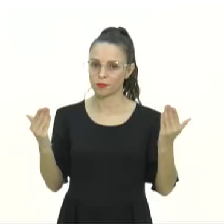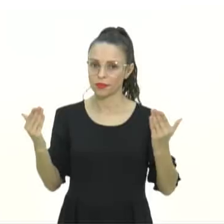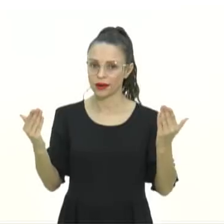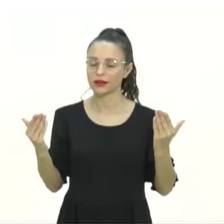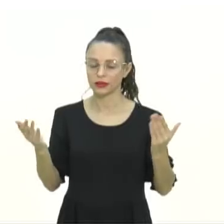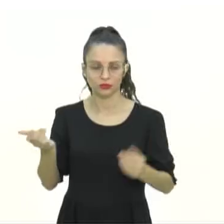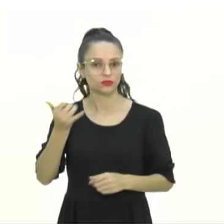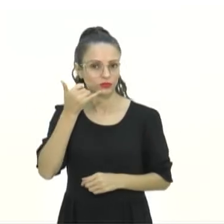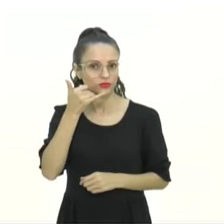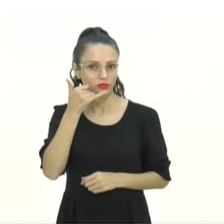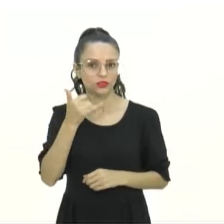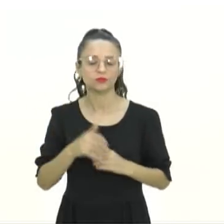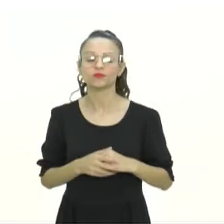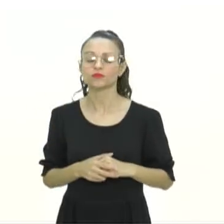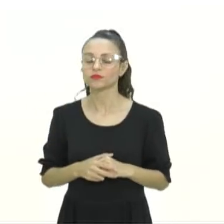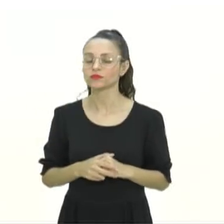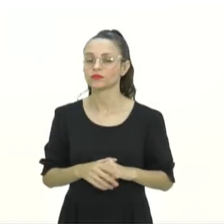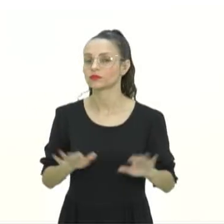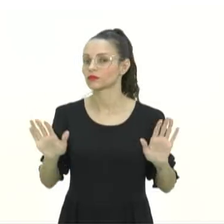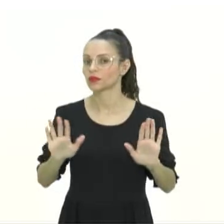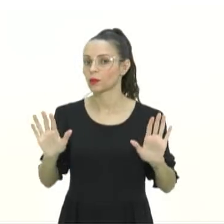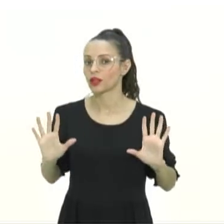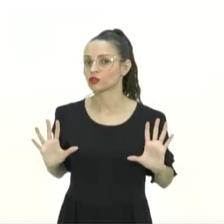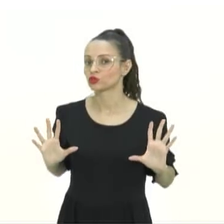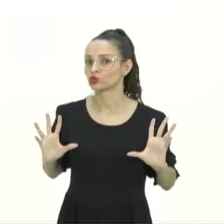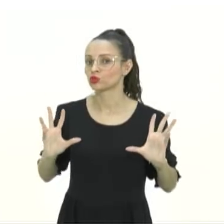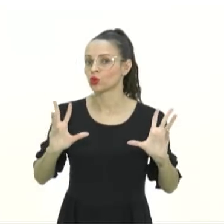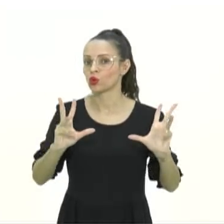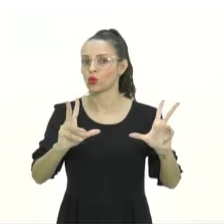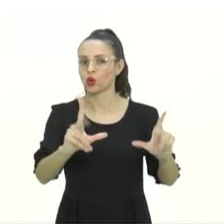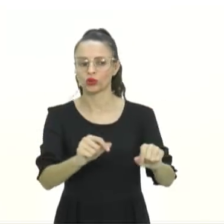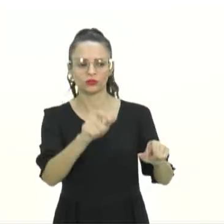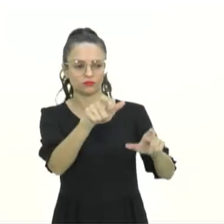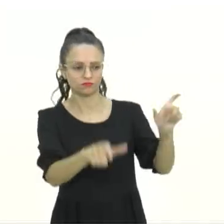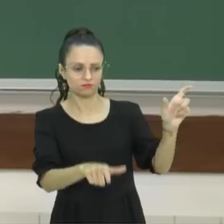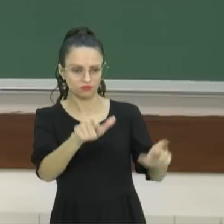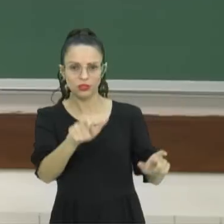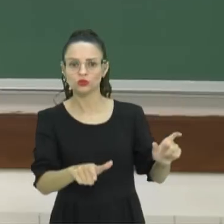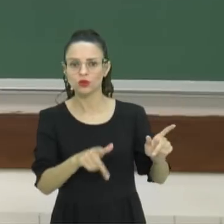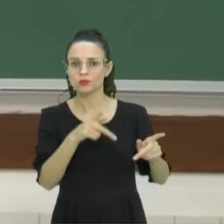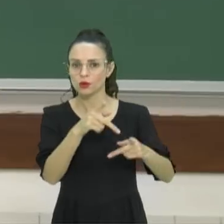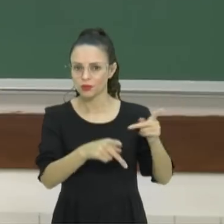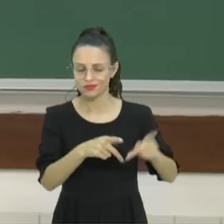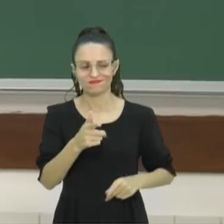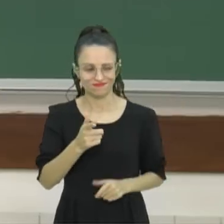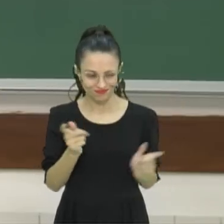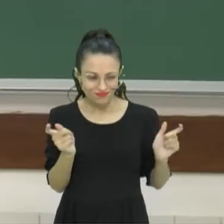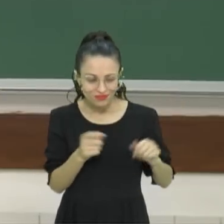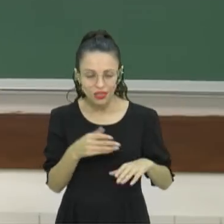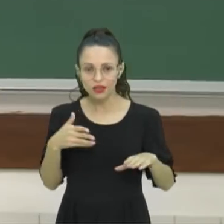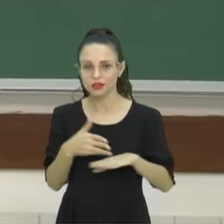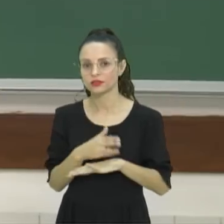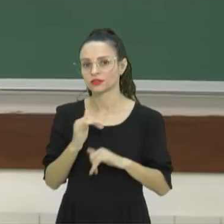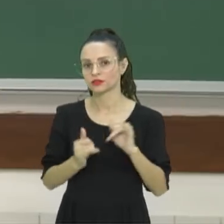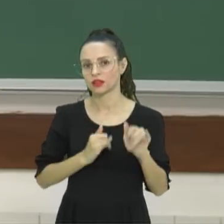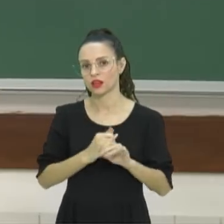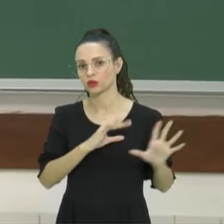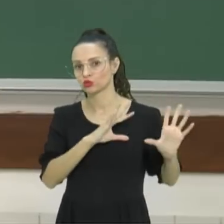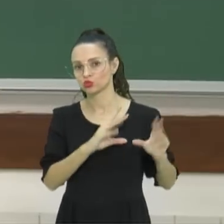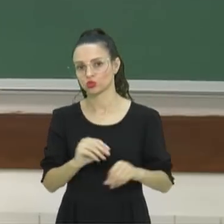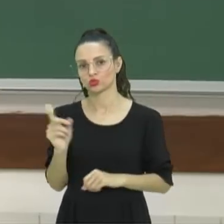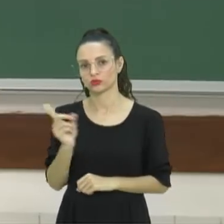questão dos celulares, né? Então, não são todos os habitantes, obviamente, que têm acesso à rede